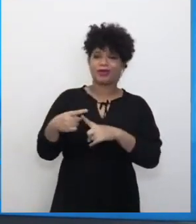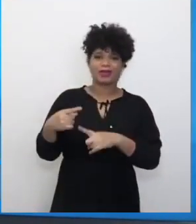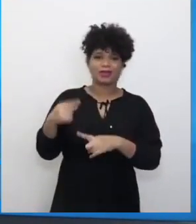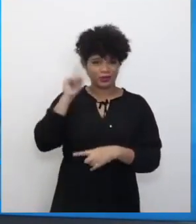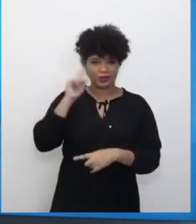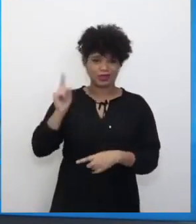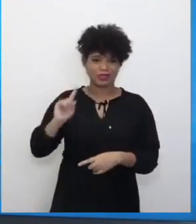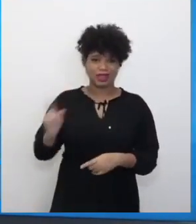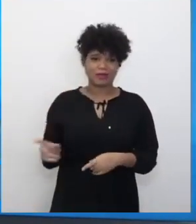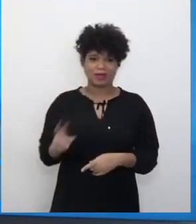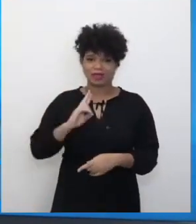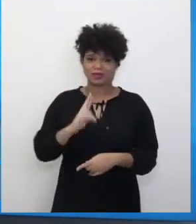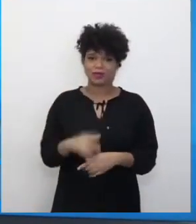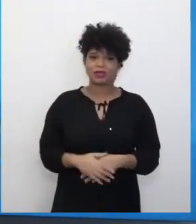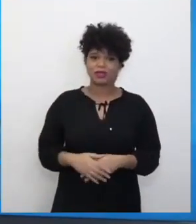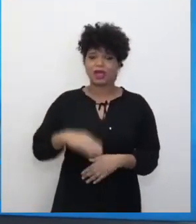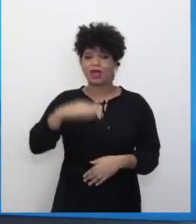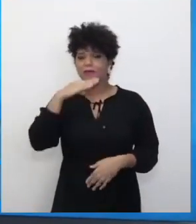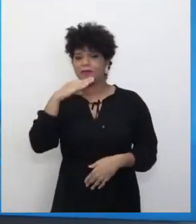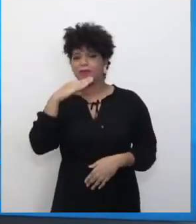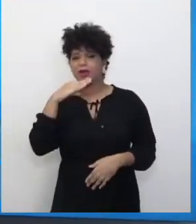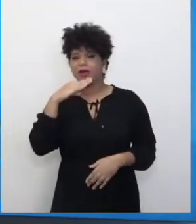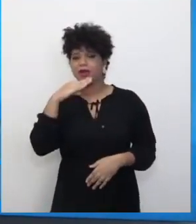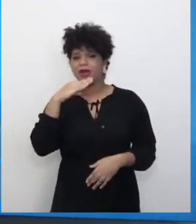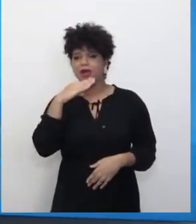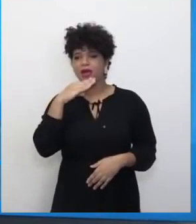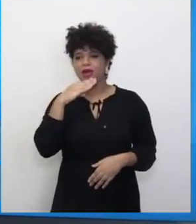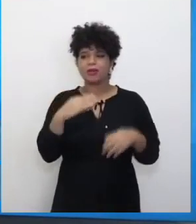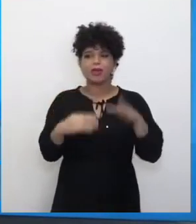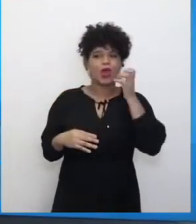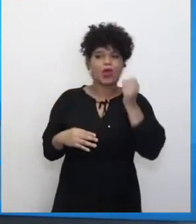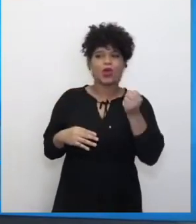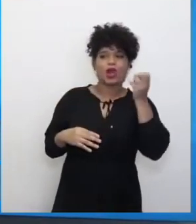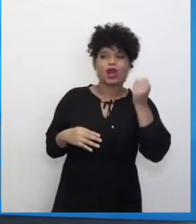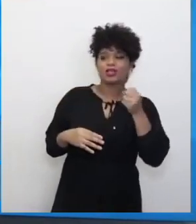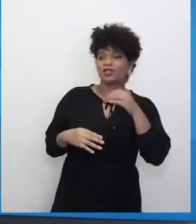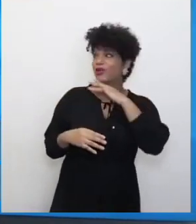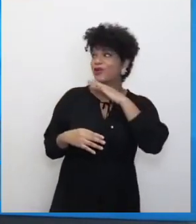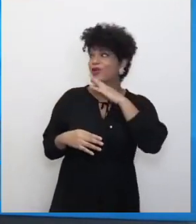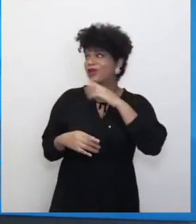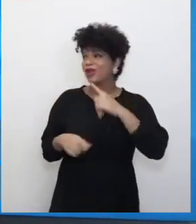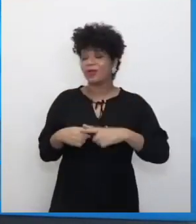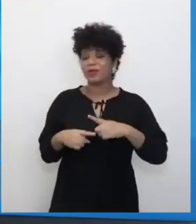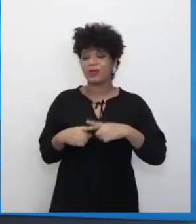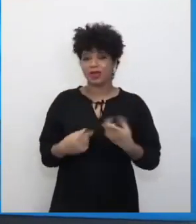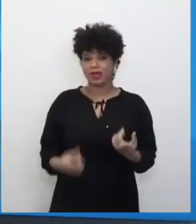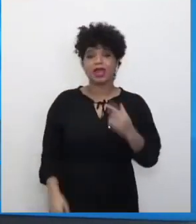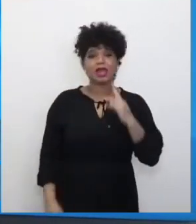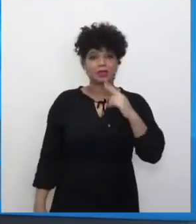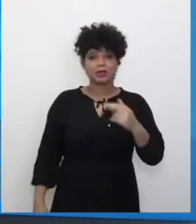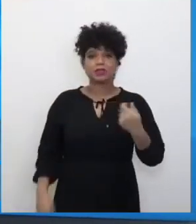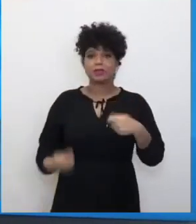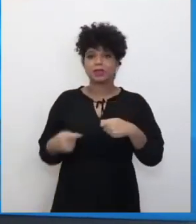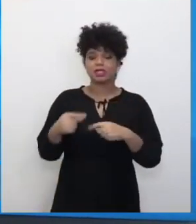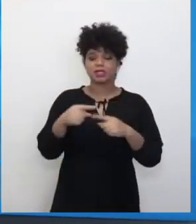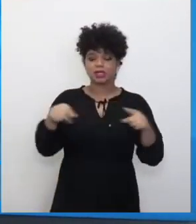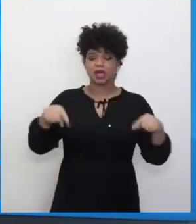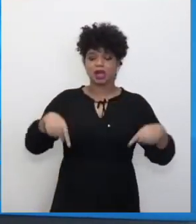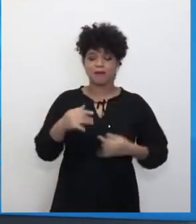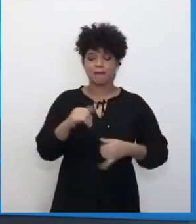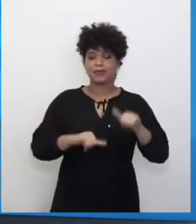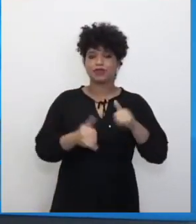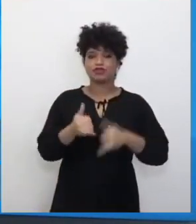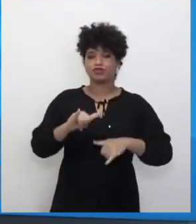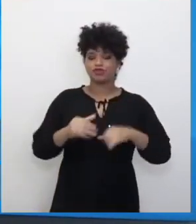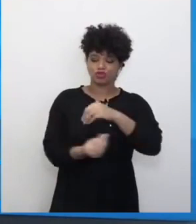conseguissem responder. Por que que a manga faz mal, a manga com leite? Quer dizer, alguém ia ter que ter uma resposta na área química, né? Para dizer que